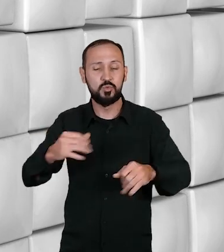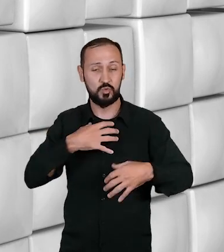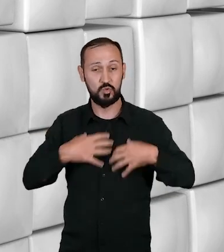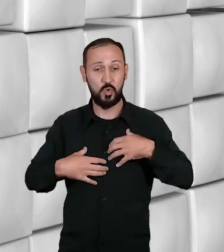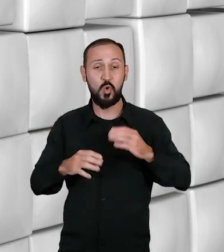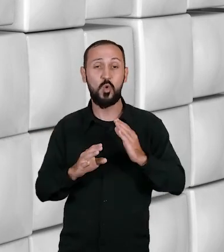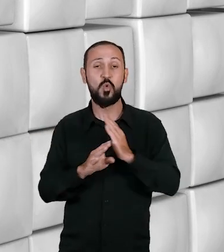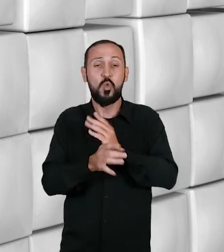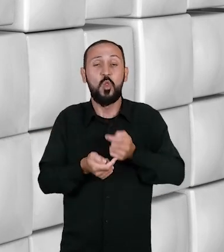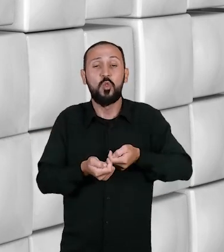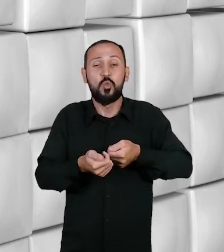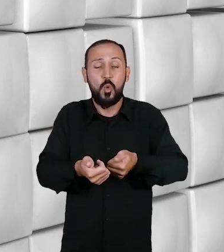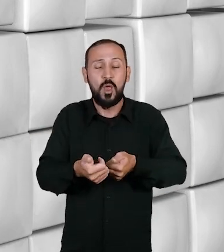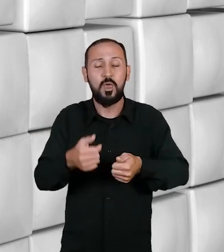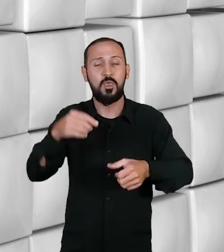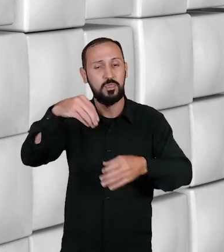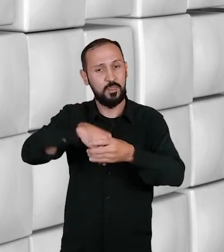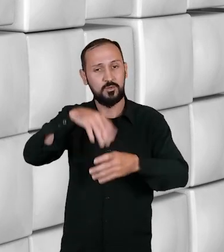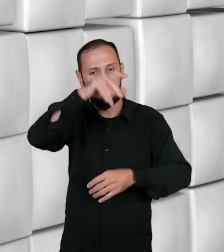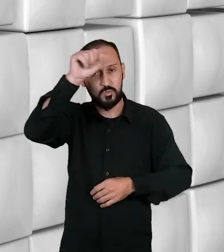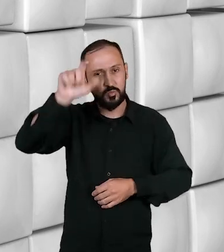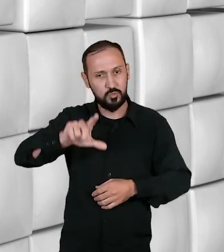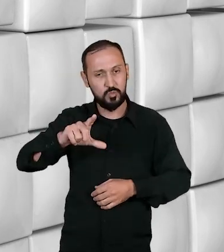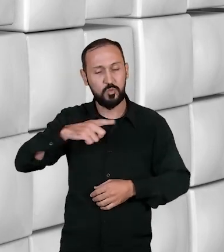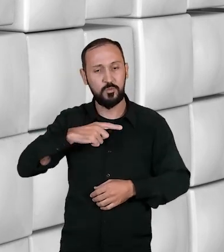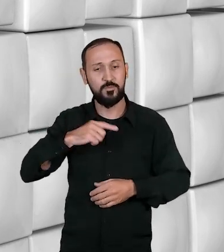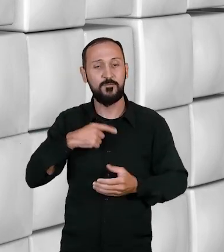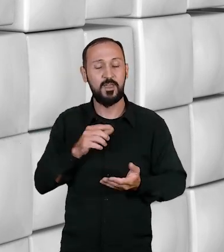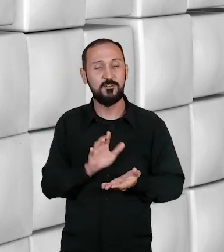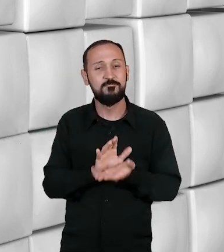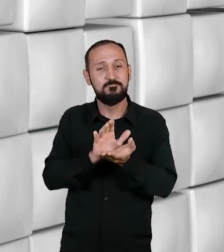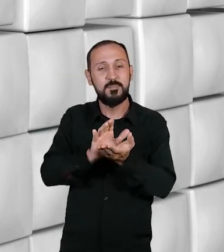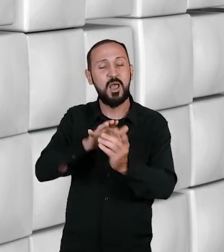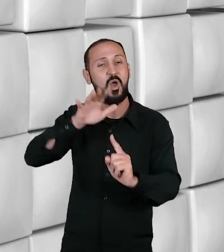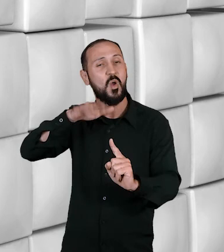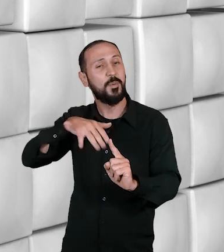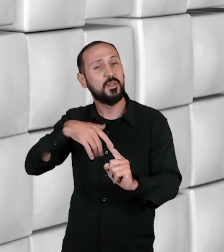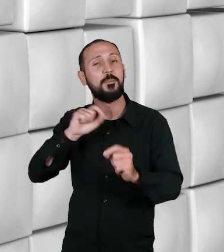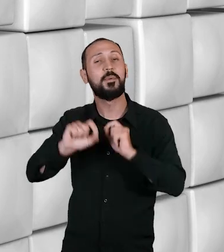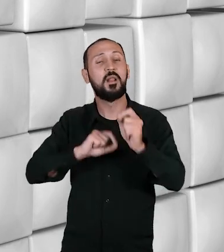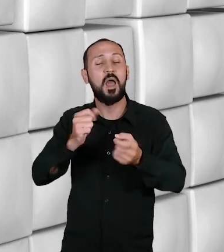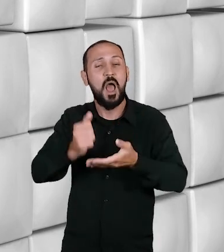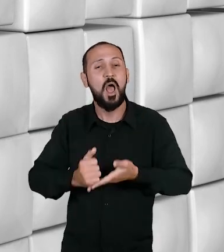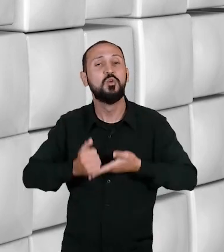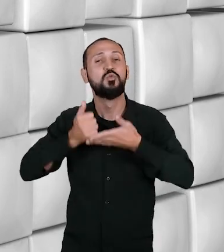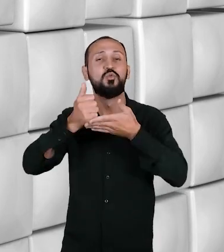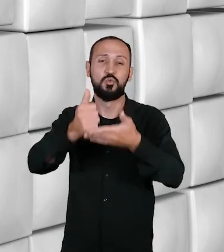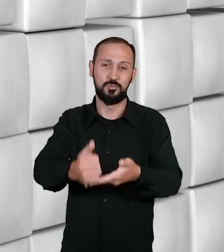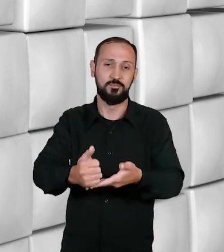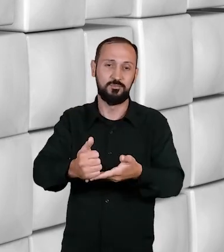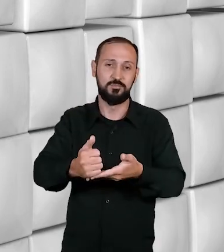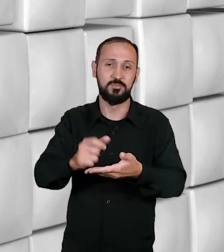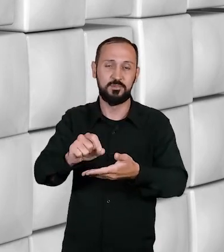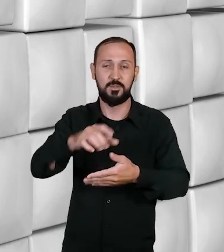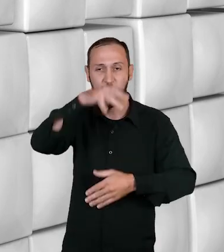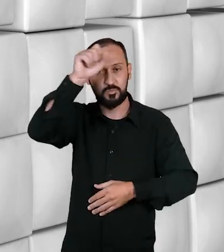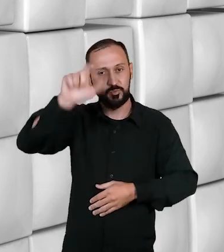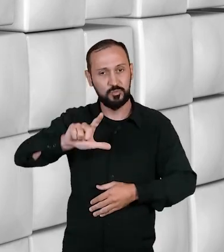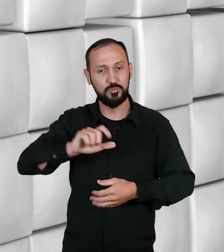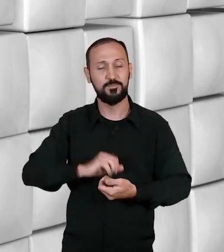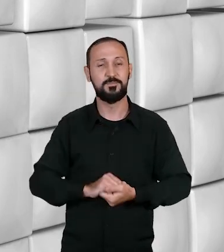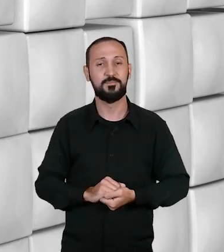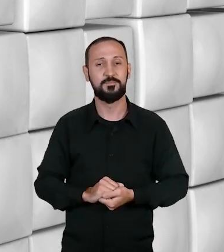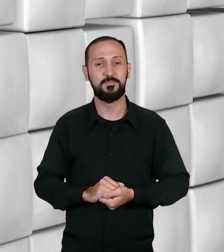popularização da doação de órgãos e tecidos em Mato Grosso do Sul, receberam homenagens por suas contribuições